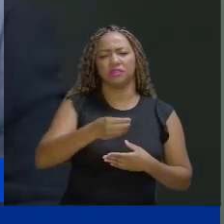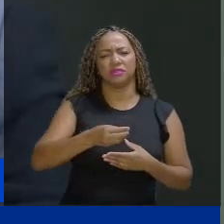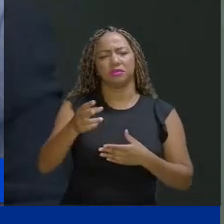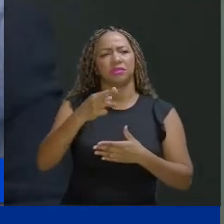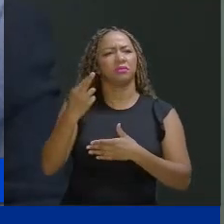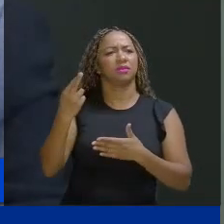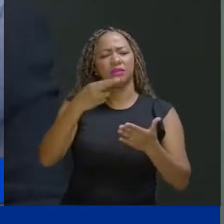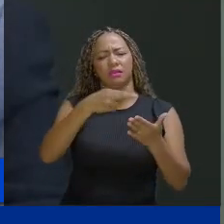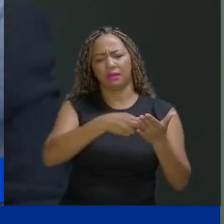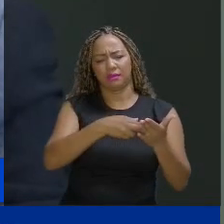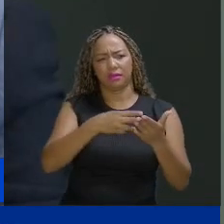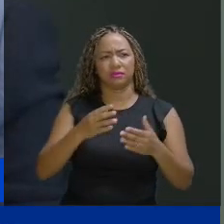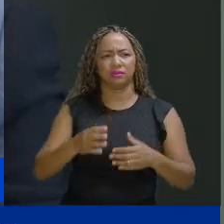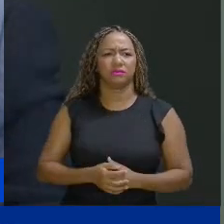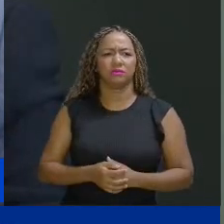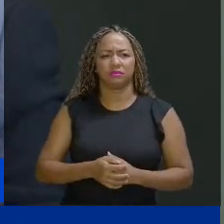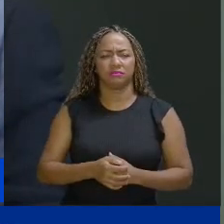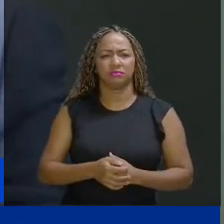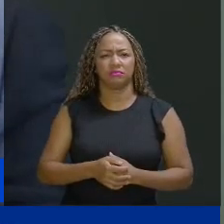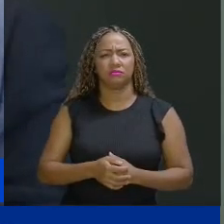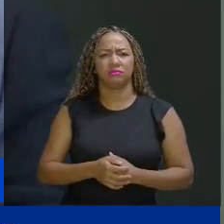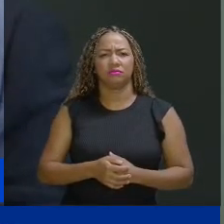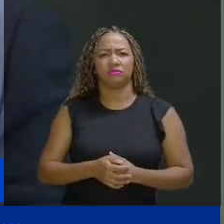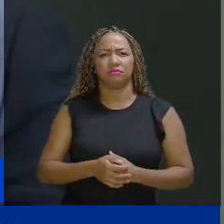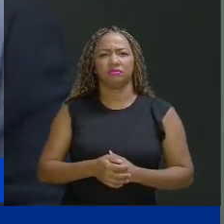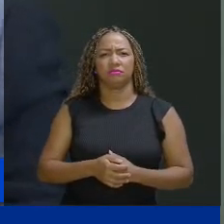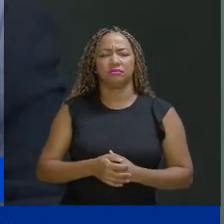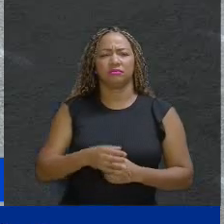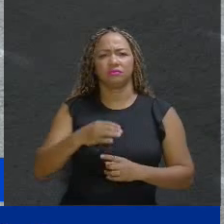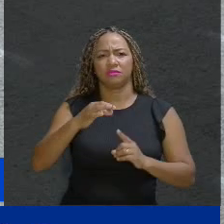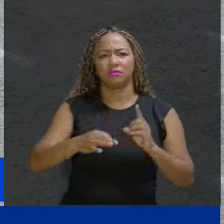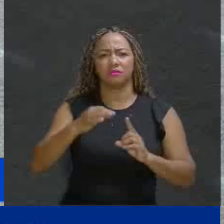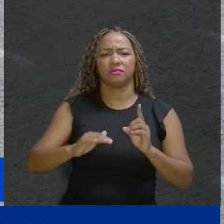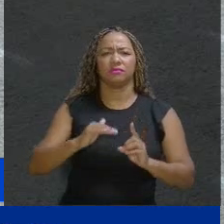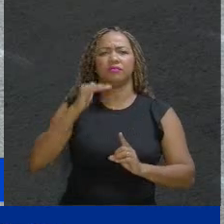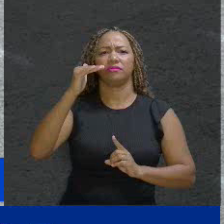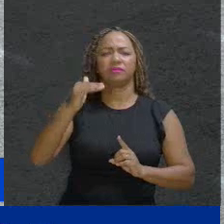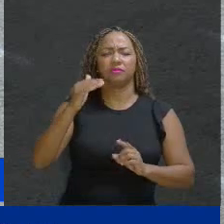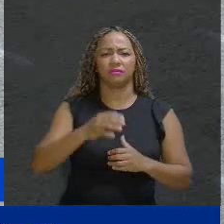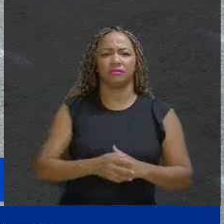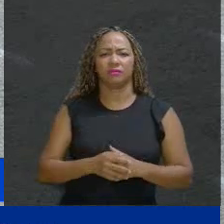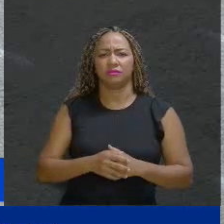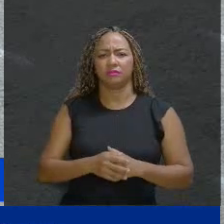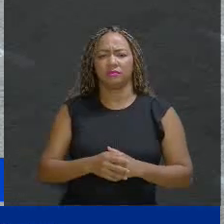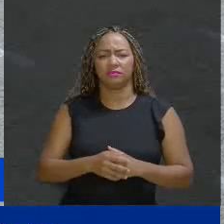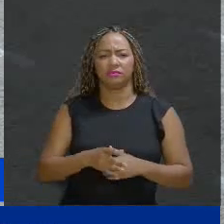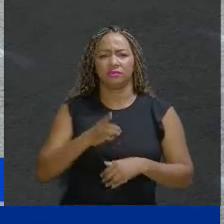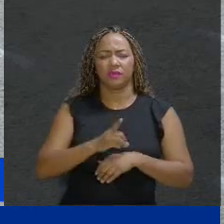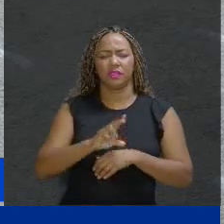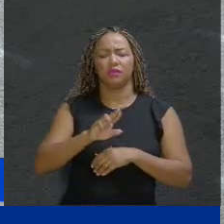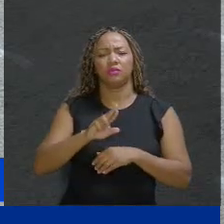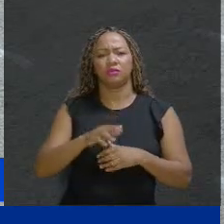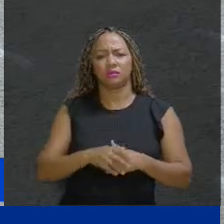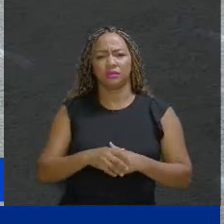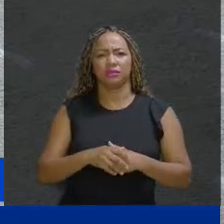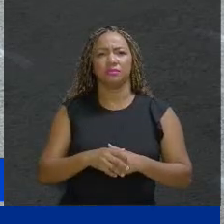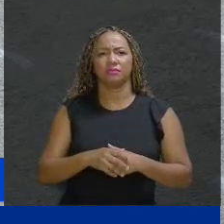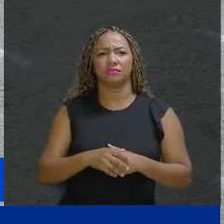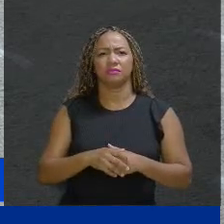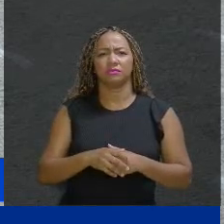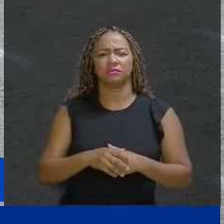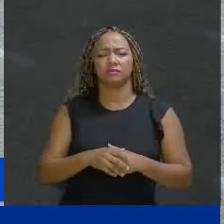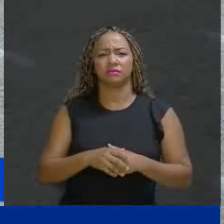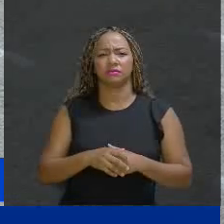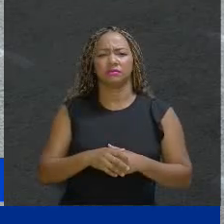relatoria, etc. Senhor relator, desembargador Carmo Antônio. Sim, qual o argumento mesmo do doutor Falavinho? O argumento